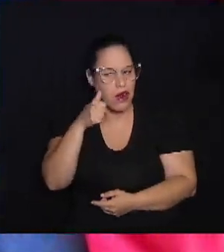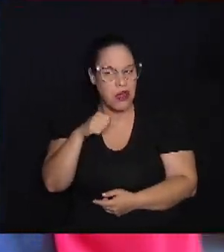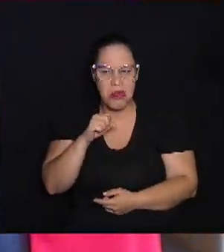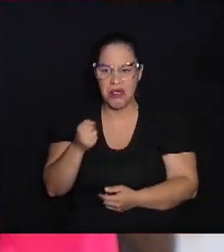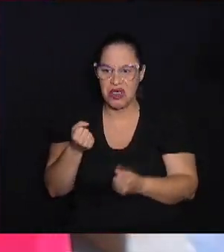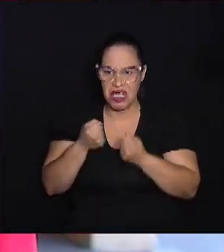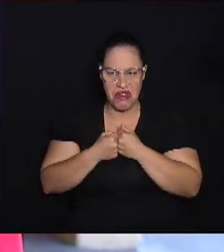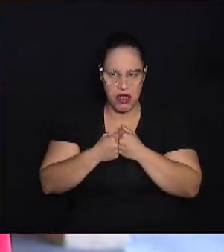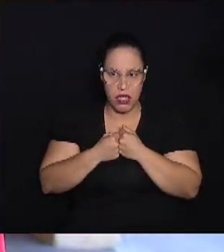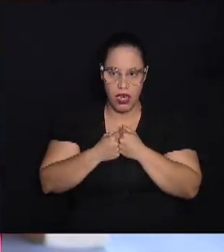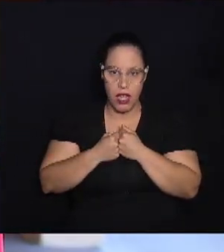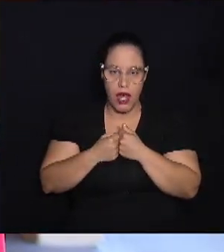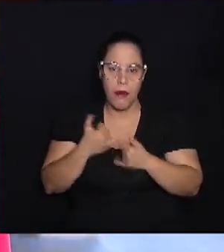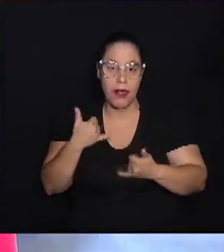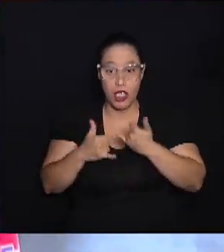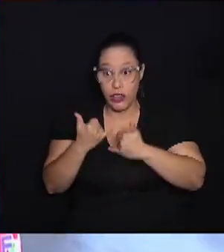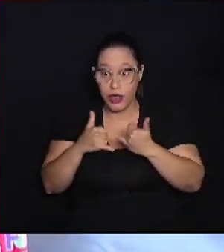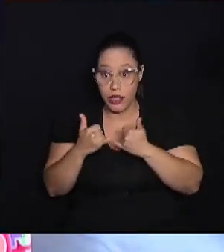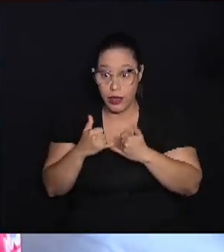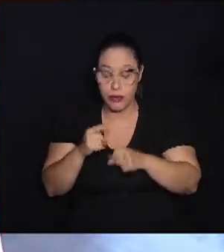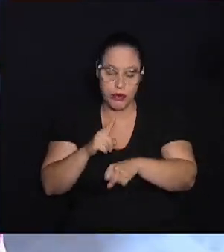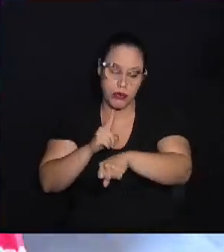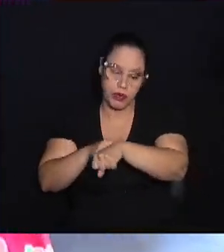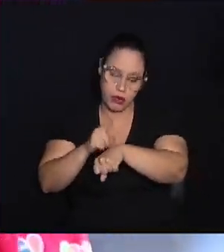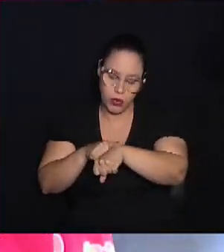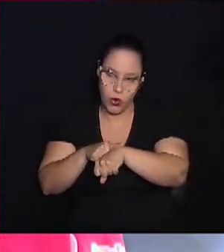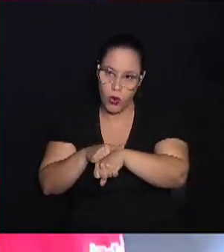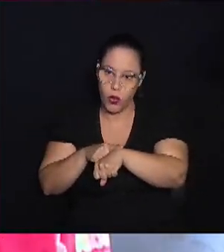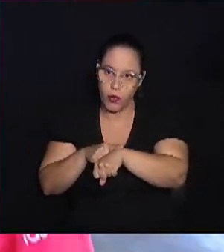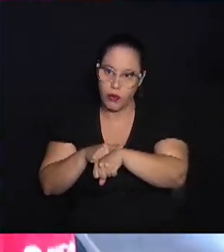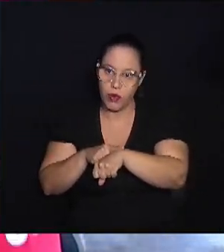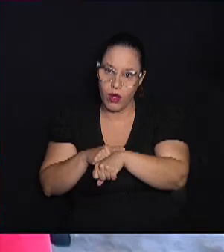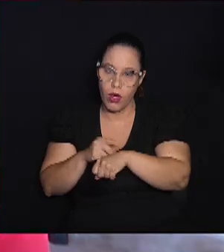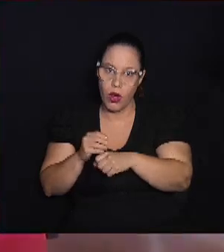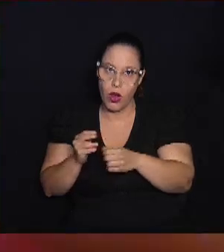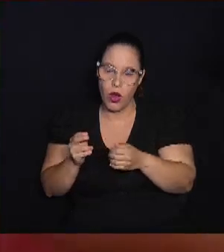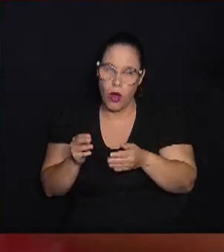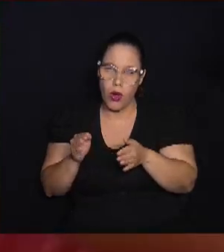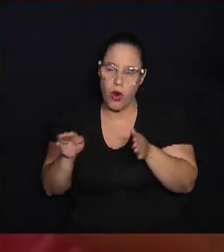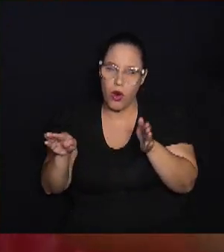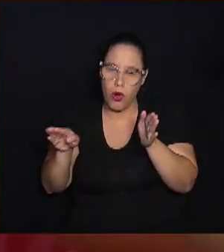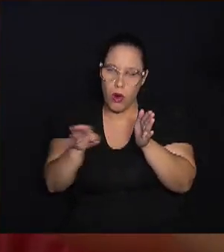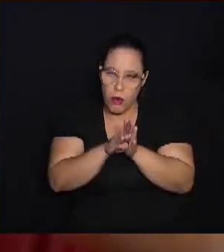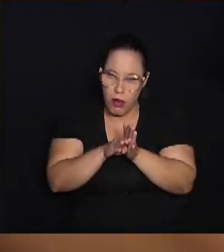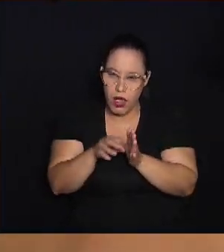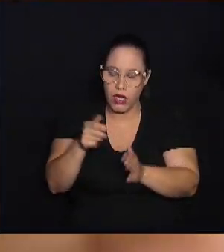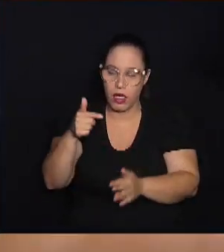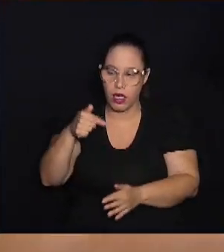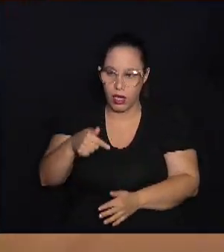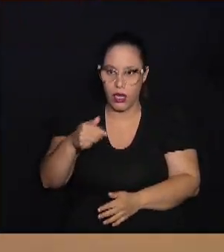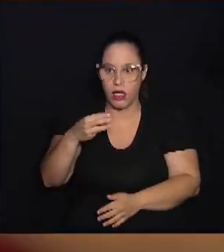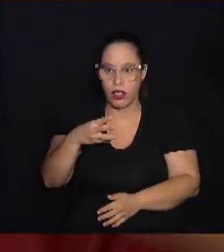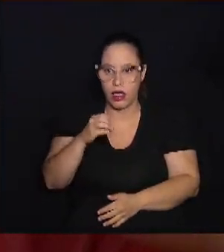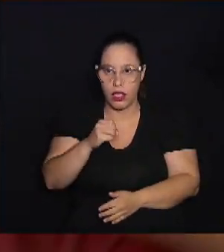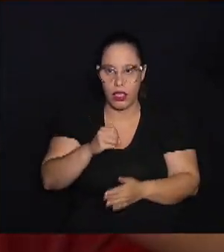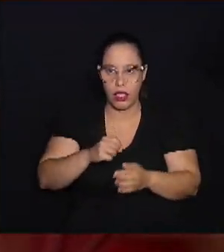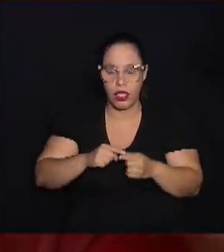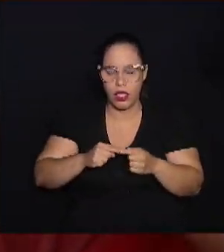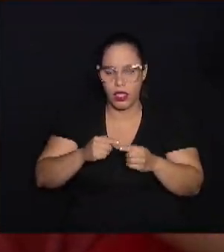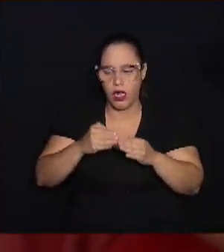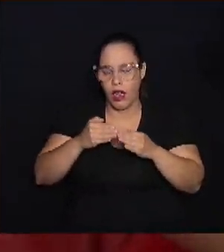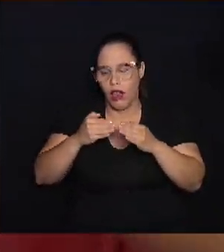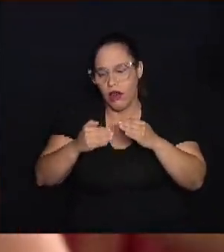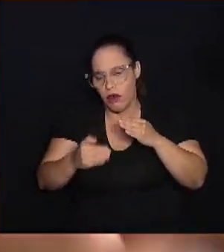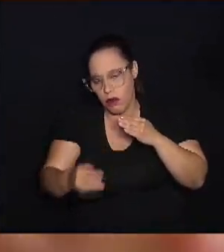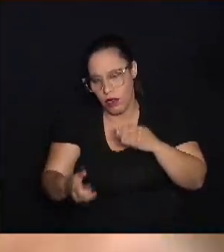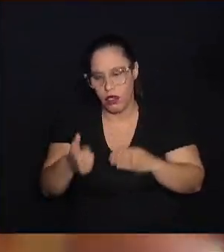E quais são os horários? Começa às 7h30 e vai até às 18 horas. Tem café da